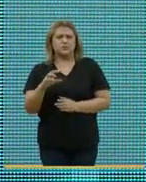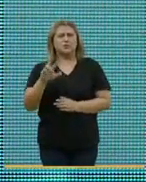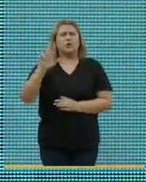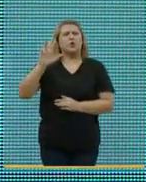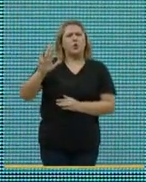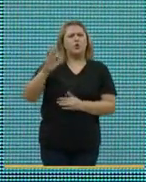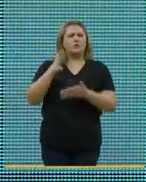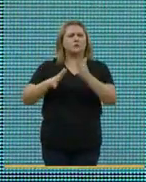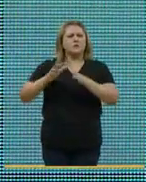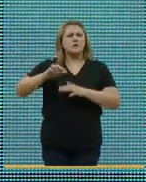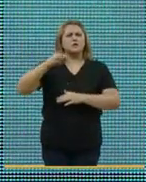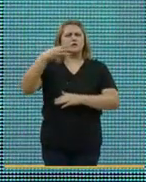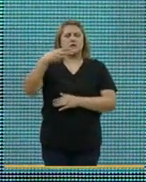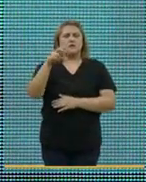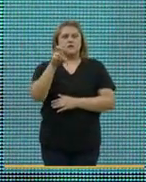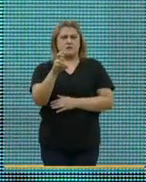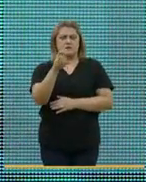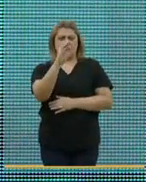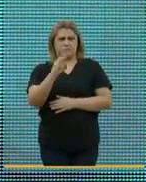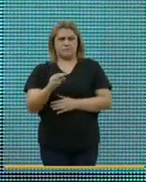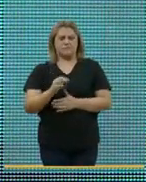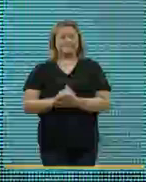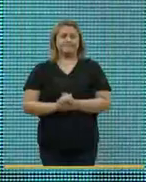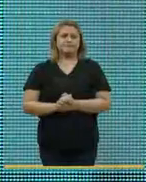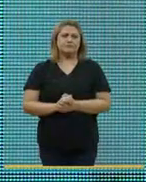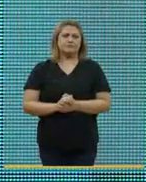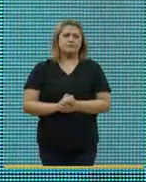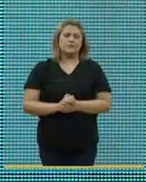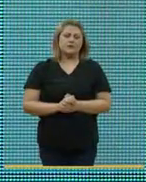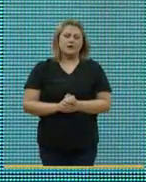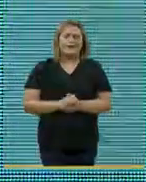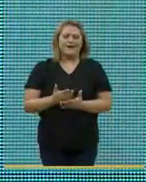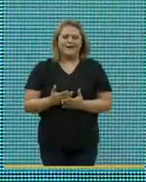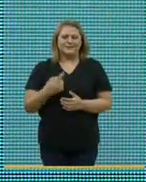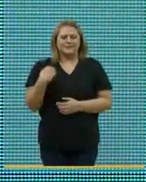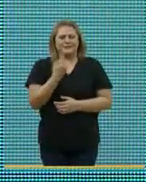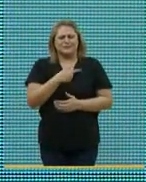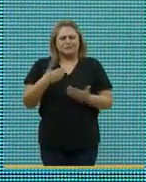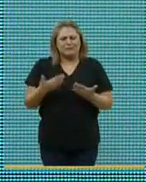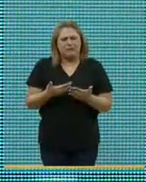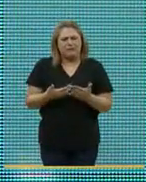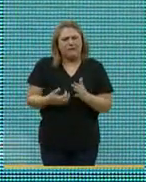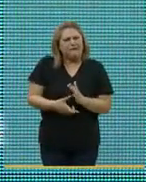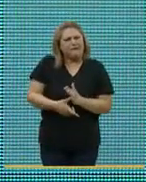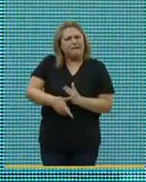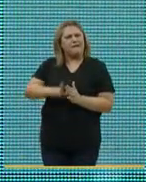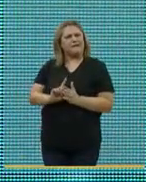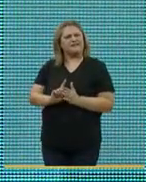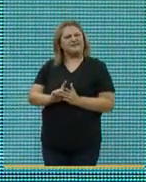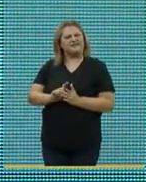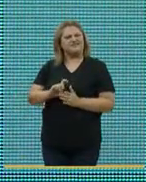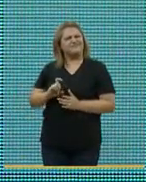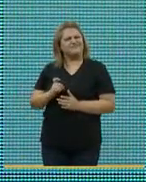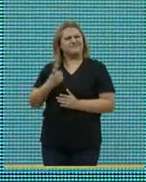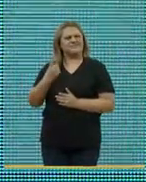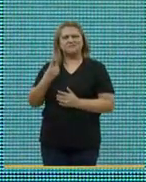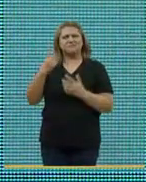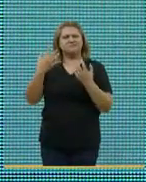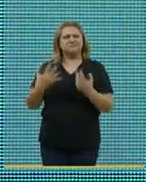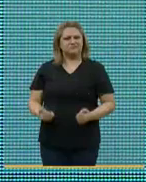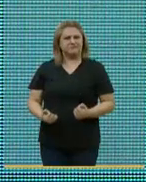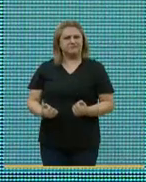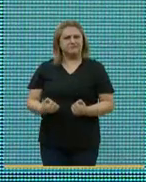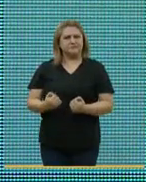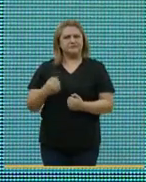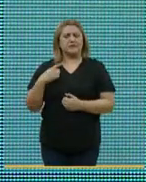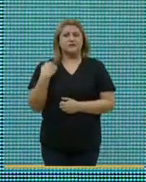de 35% esse retrocesso é inaceitável e nós ainda temos uma situação de